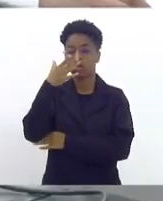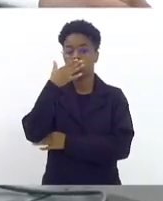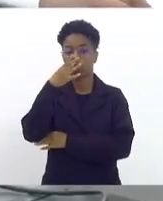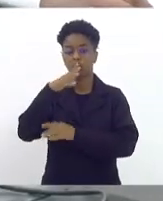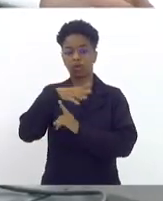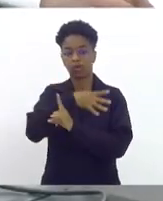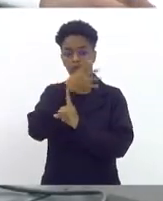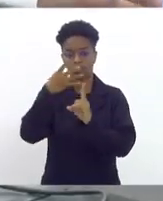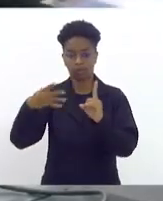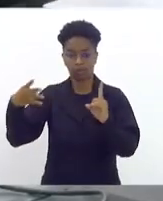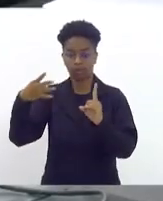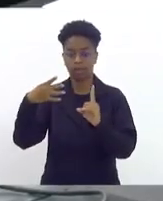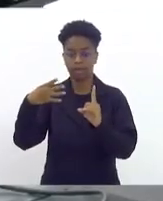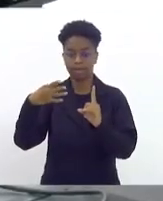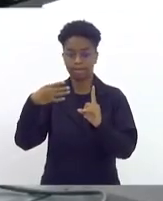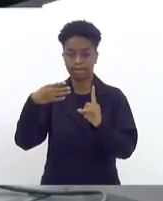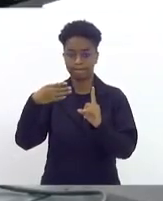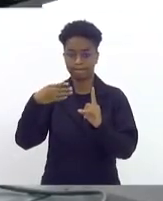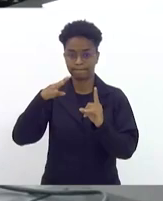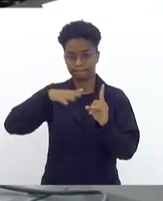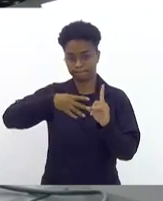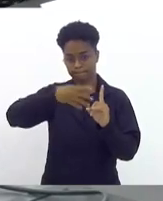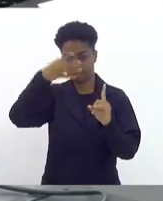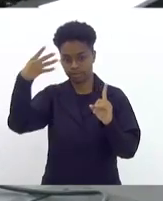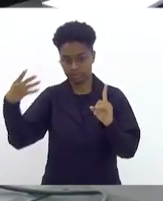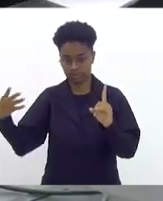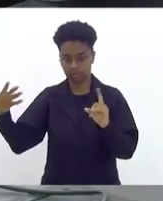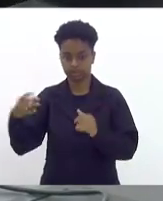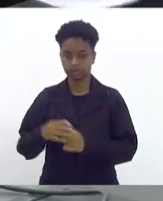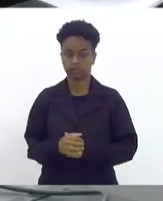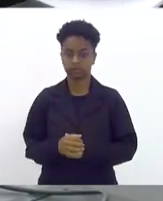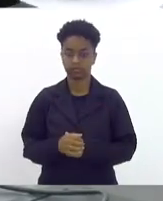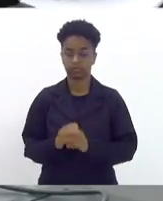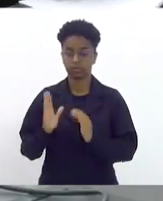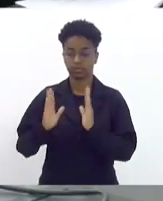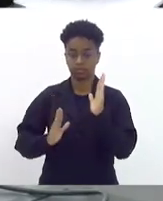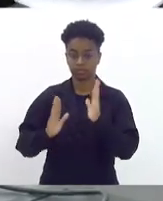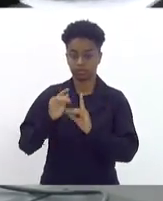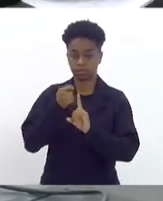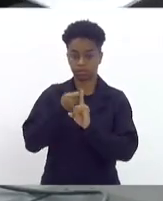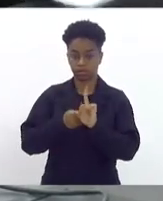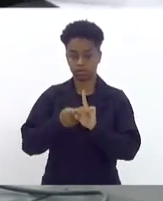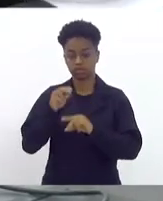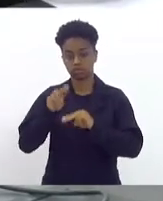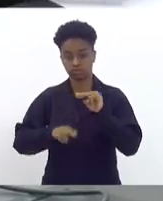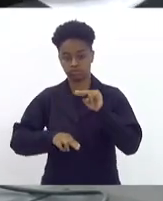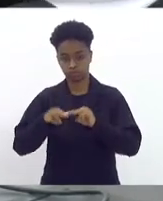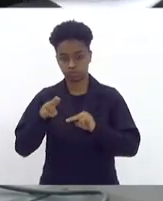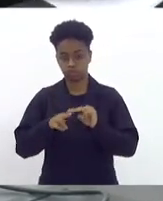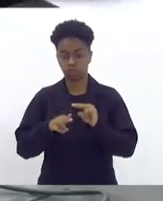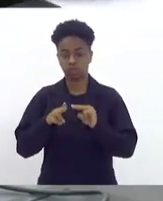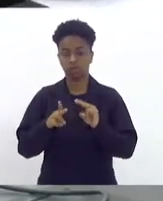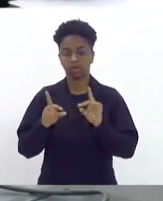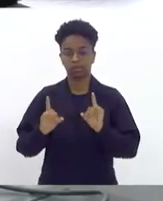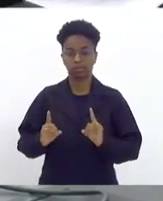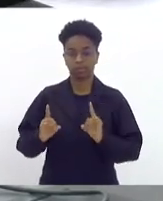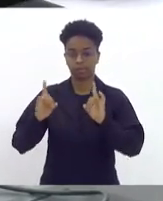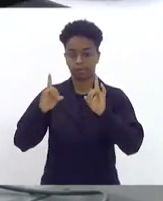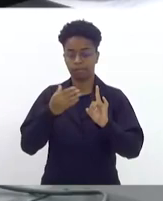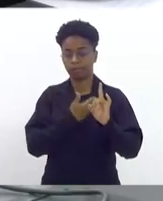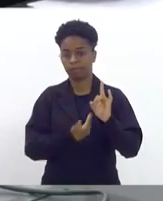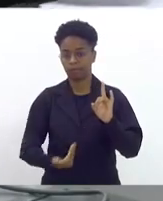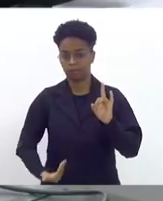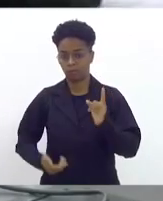bandeira lgbti durante o mês de junho em prédios públicos da administração